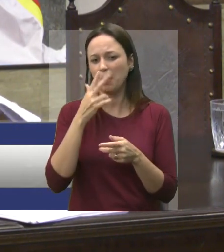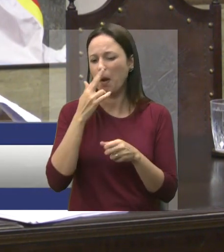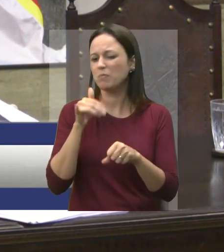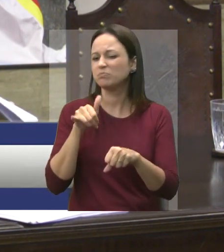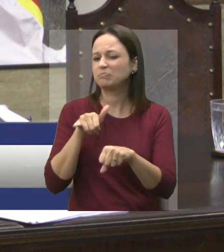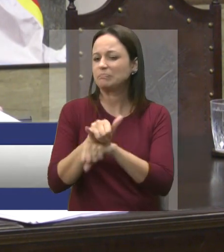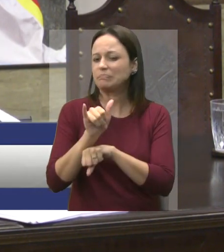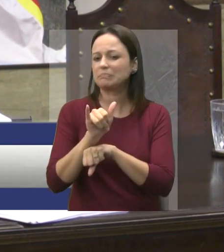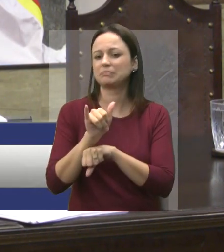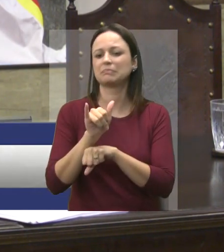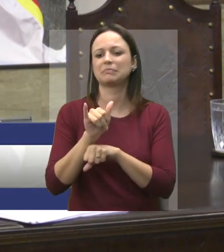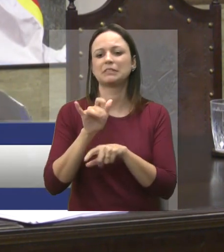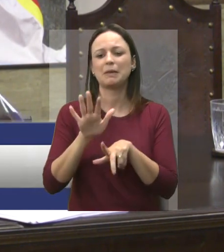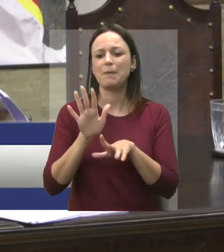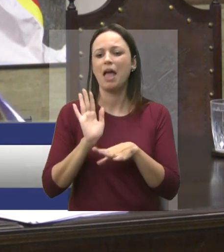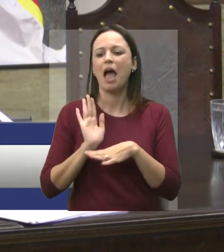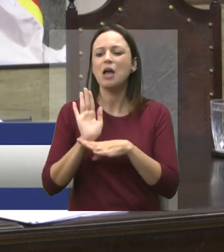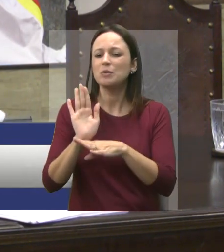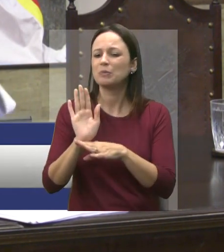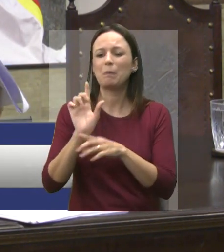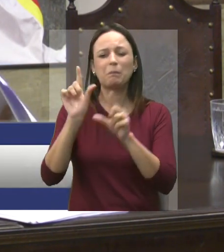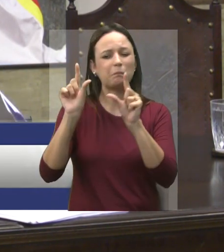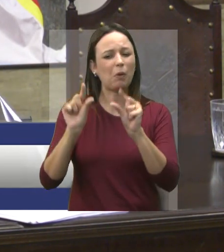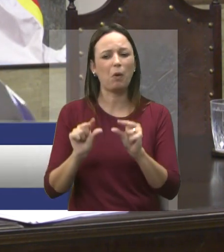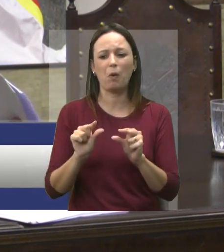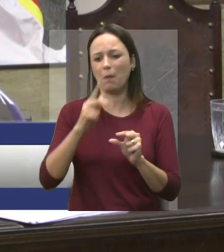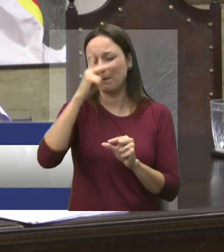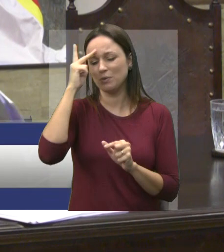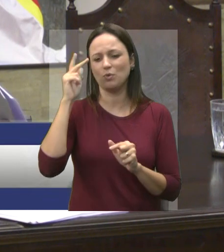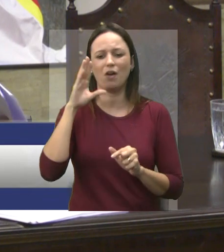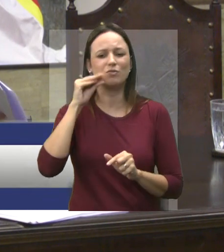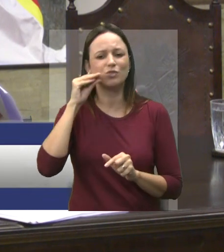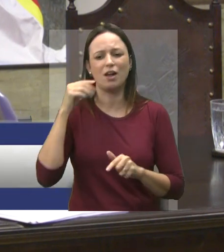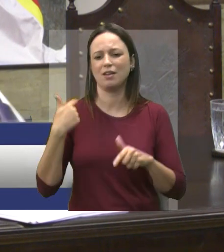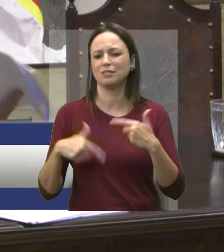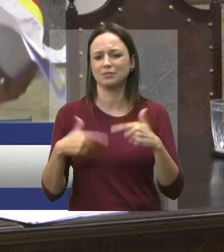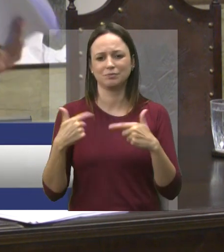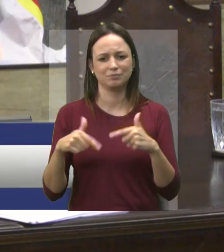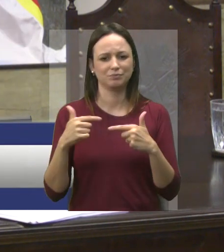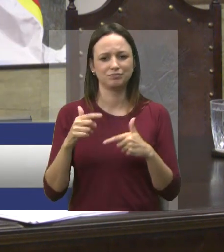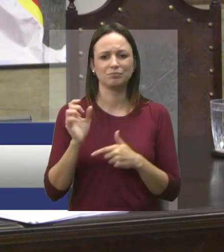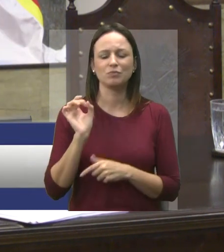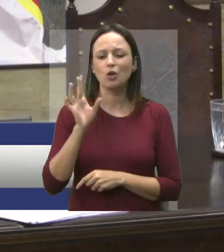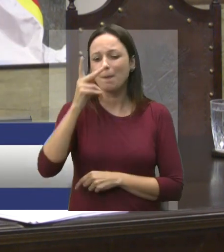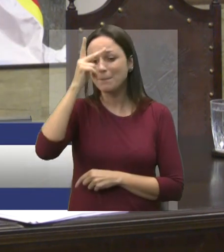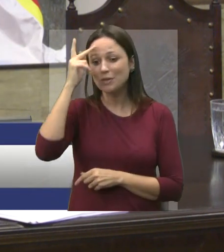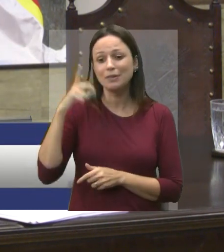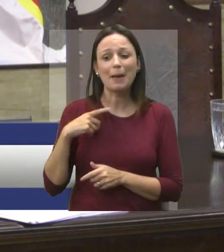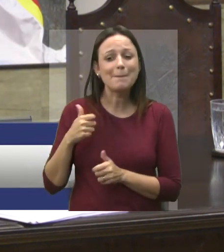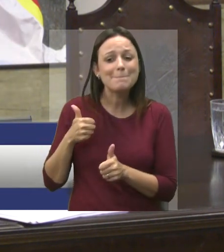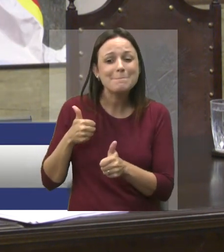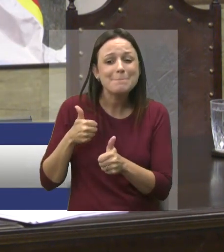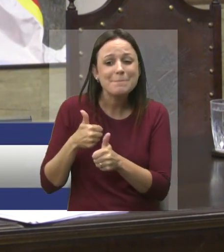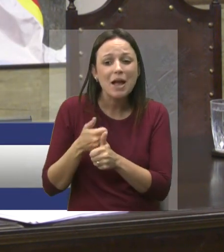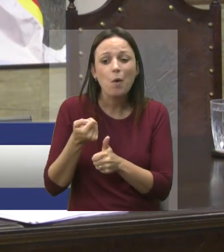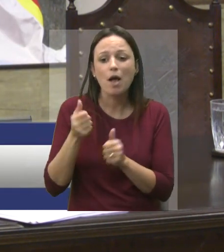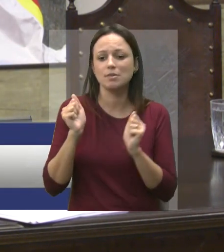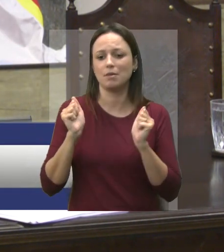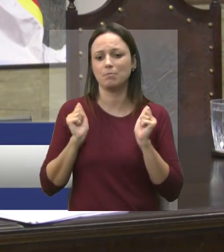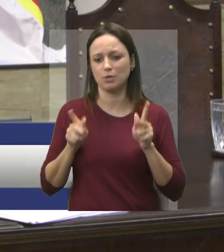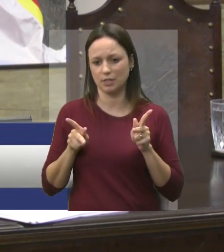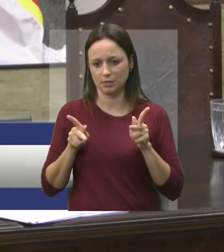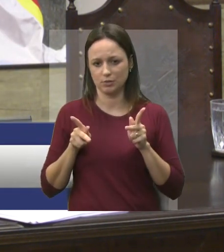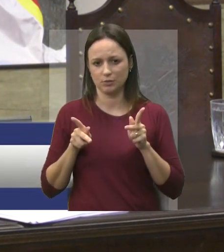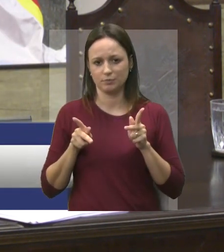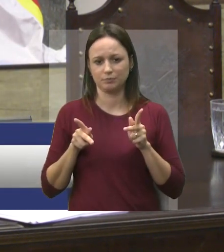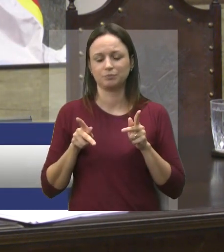poucos os trabalhadores, só quem estão realmente muito próximos disso. Todas essas 3 regras,